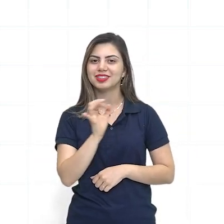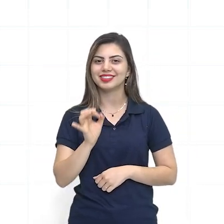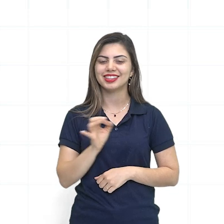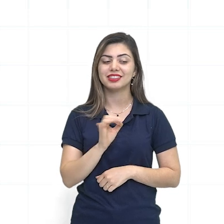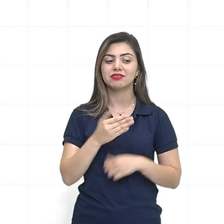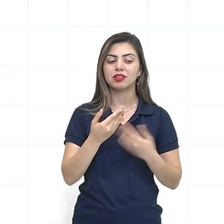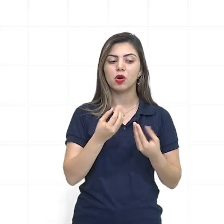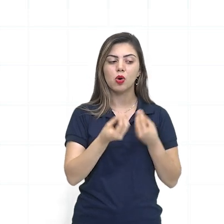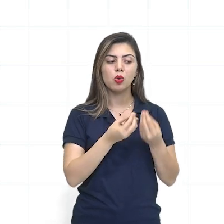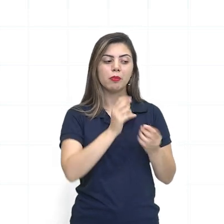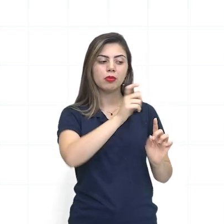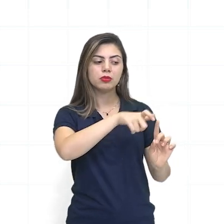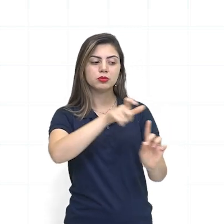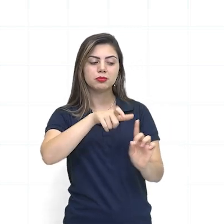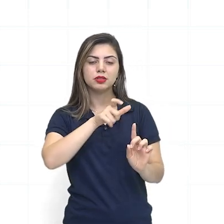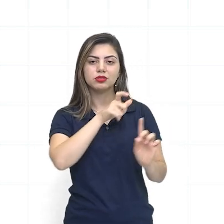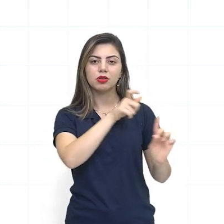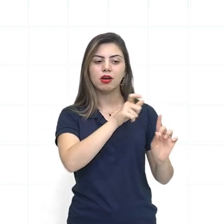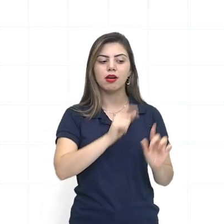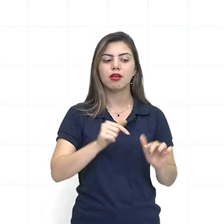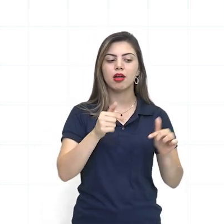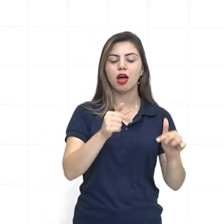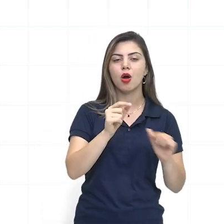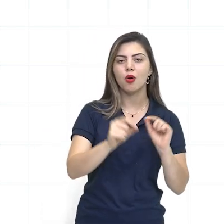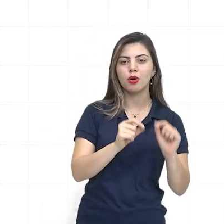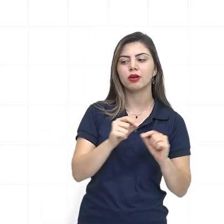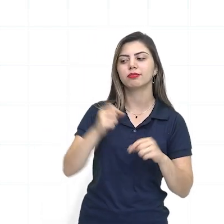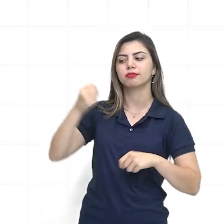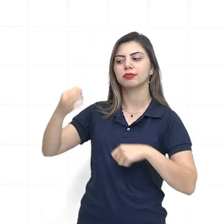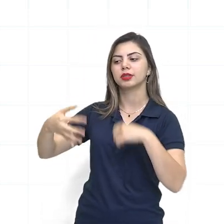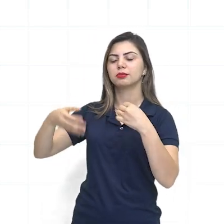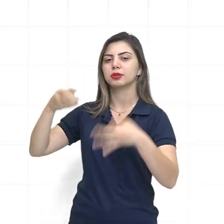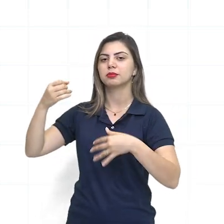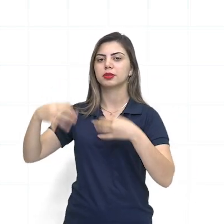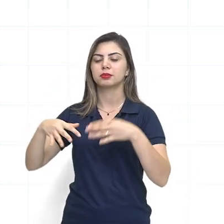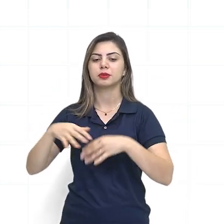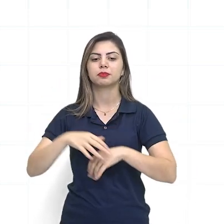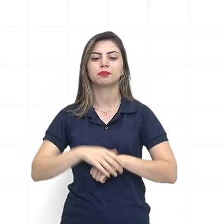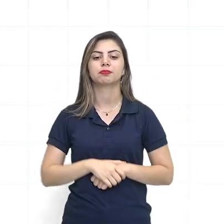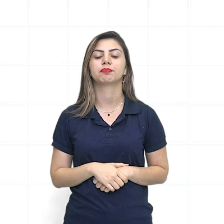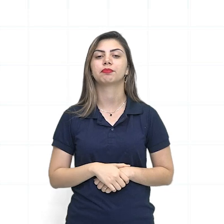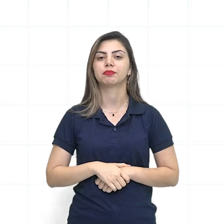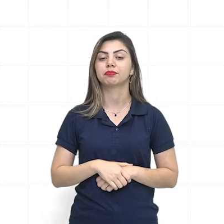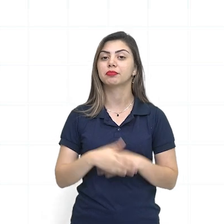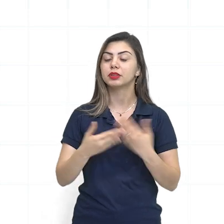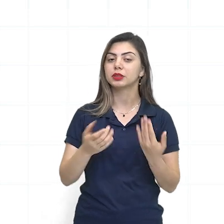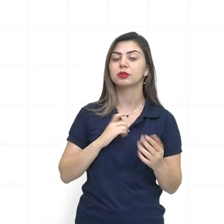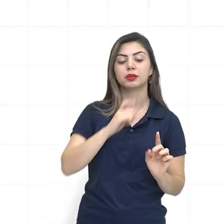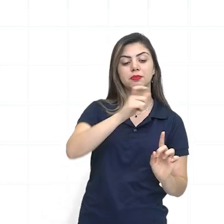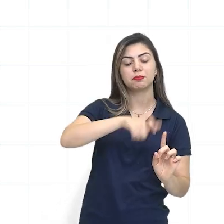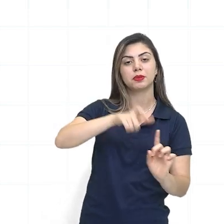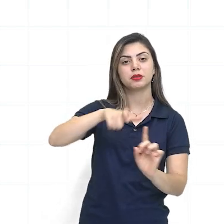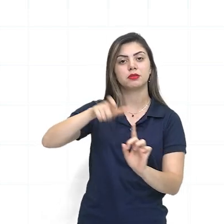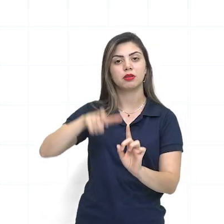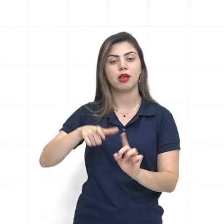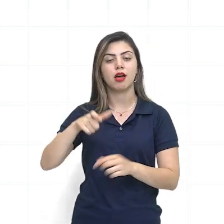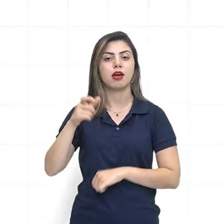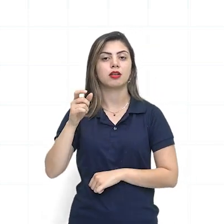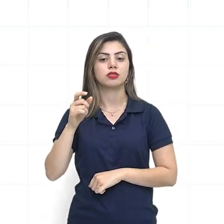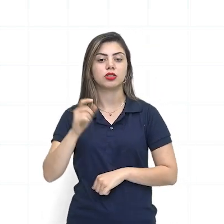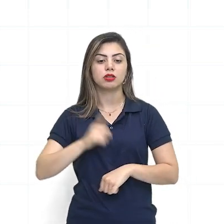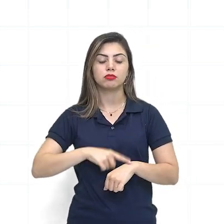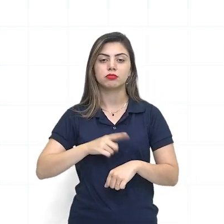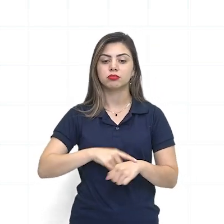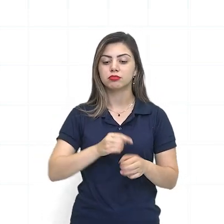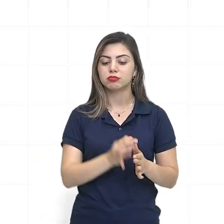que os personagens estão fazendo. E aí nós temos os personagens, temos o enredo, o tempo,